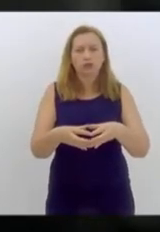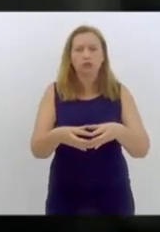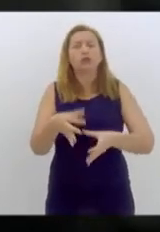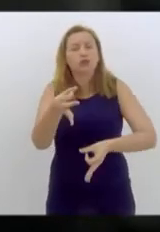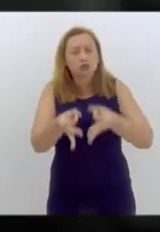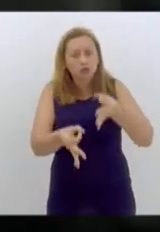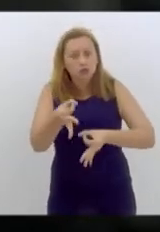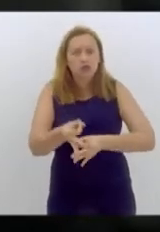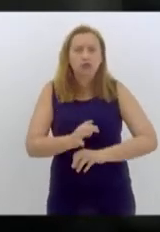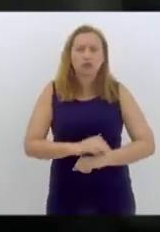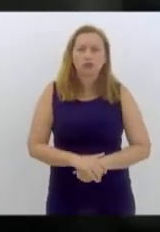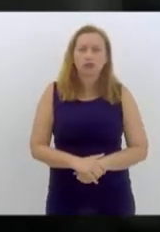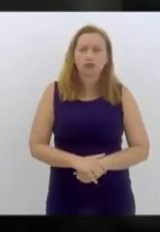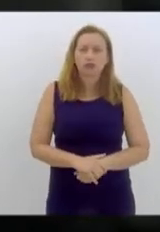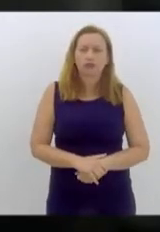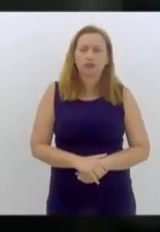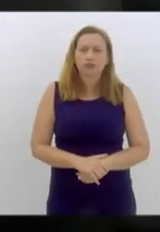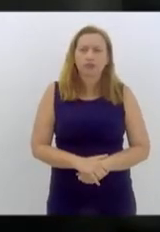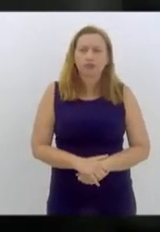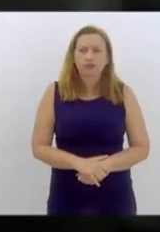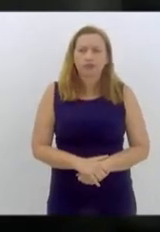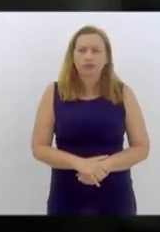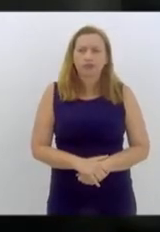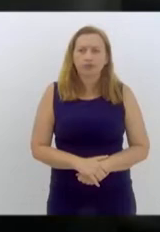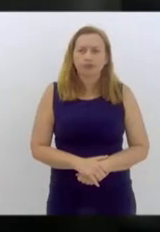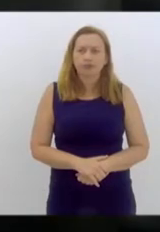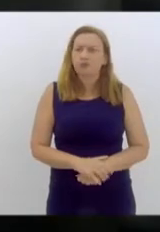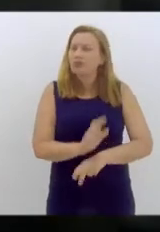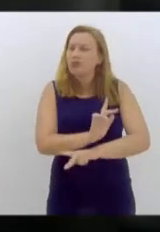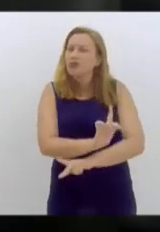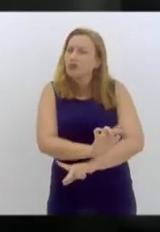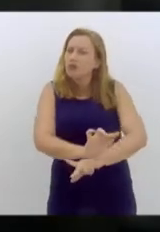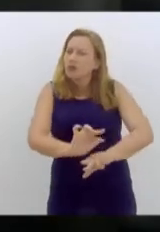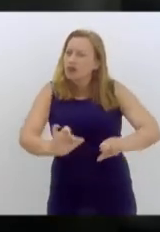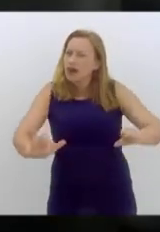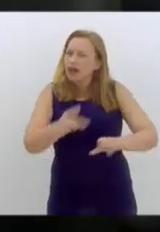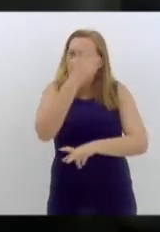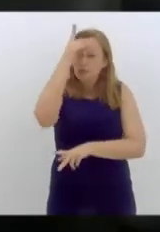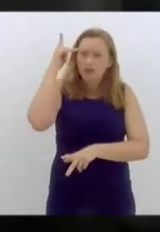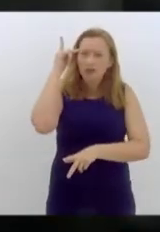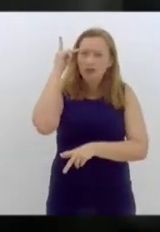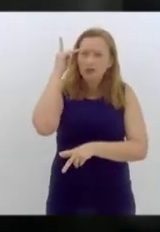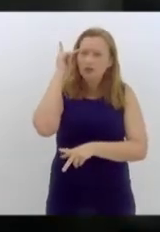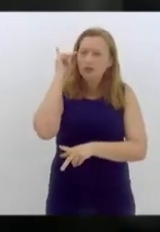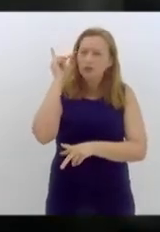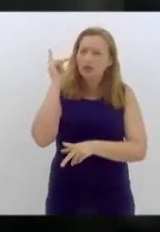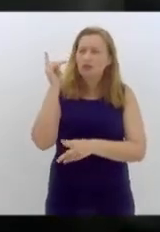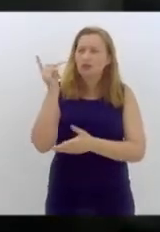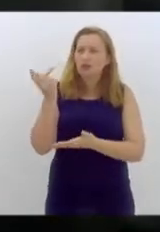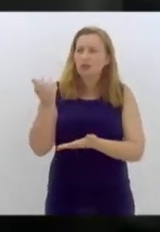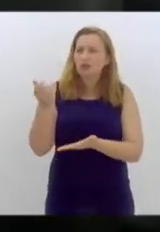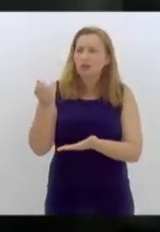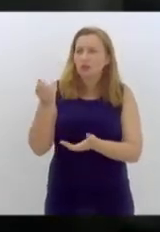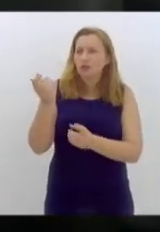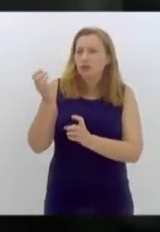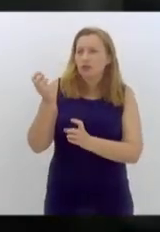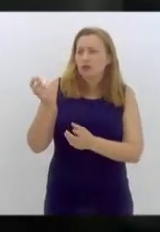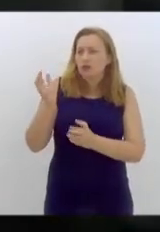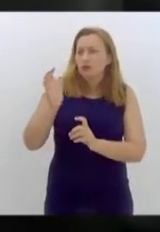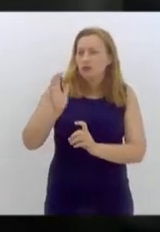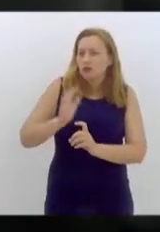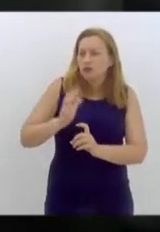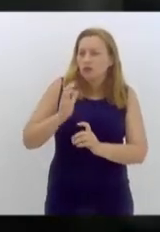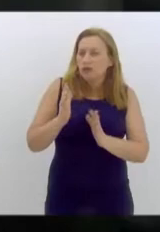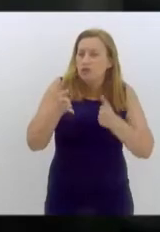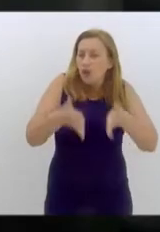justo. Porque muitas pessoas ficam muito em cima das provas. Ah, as provas, não são só as